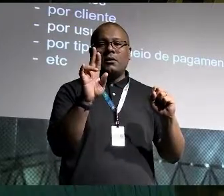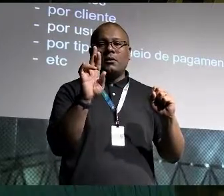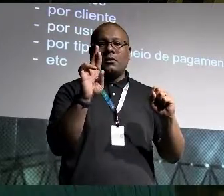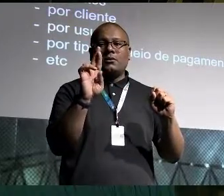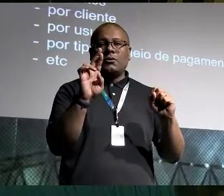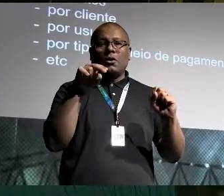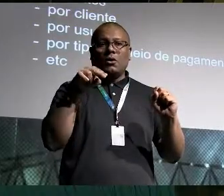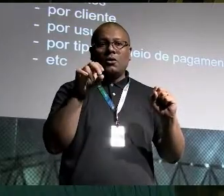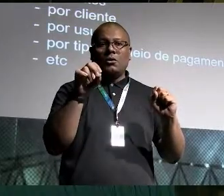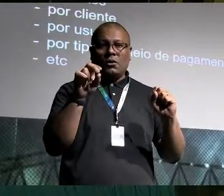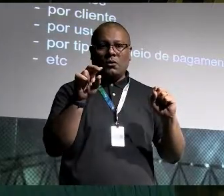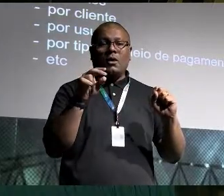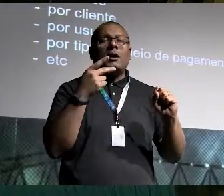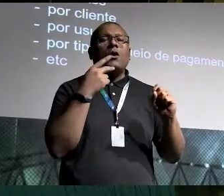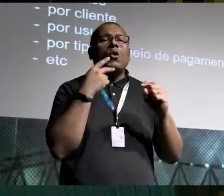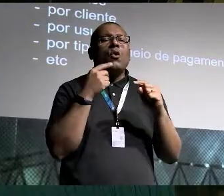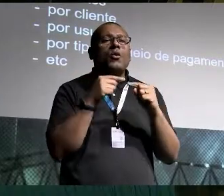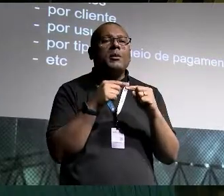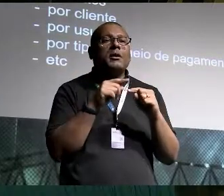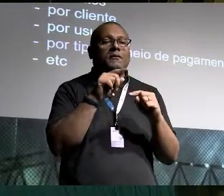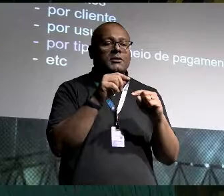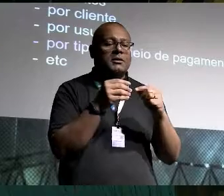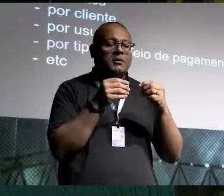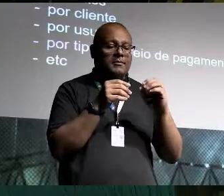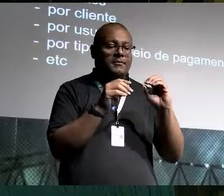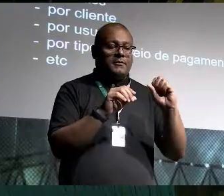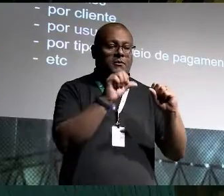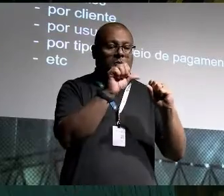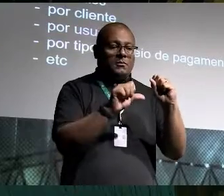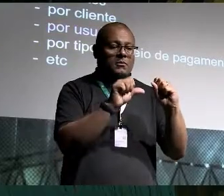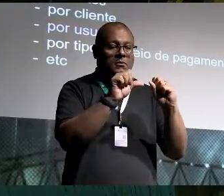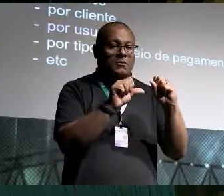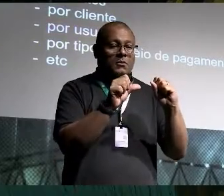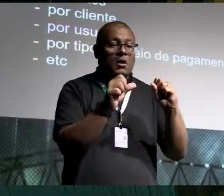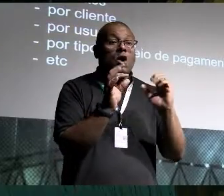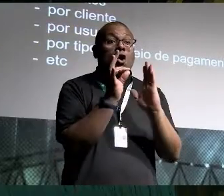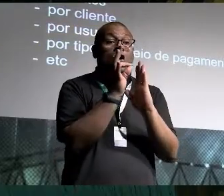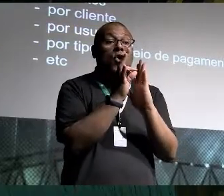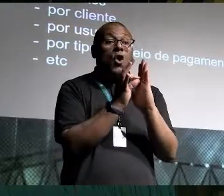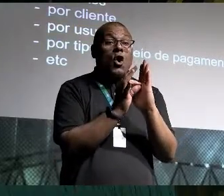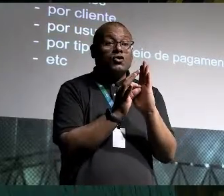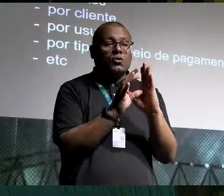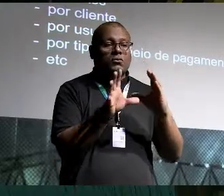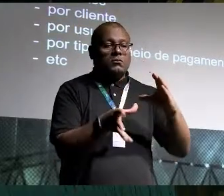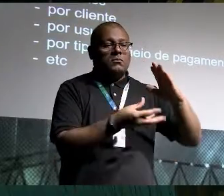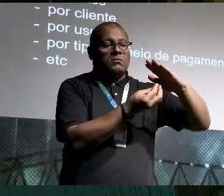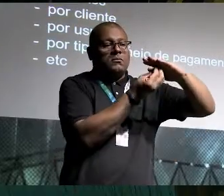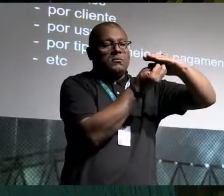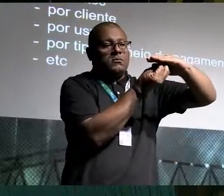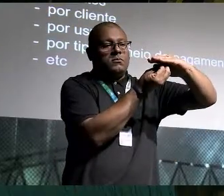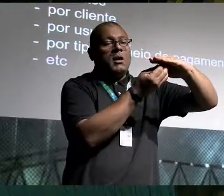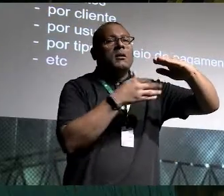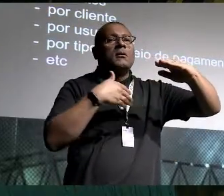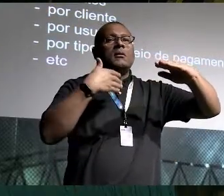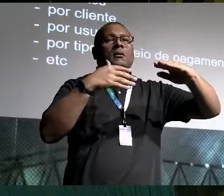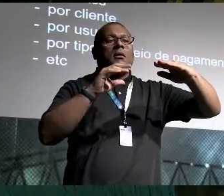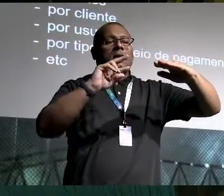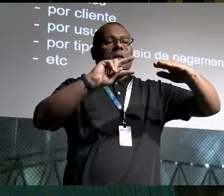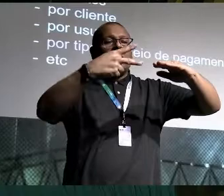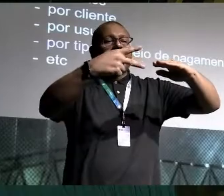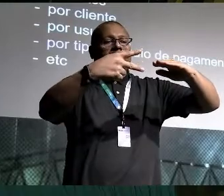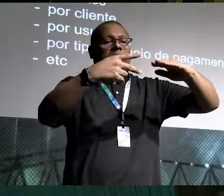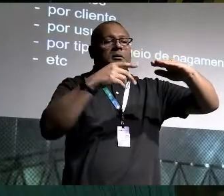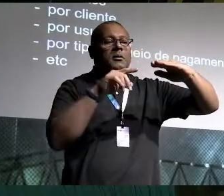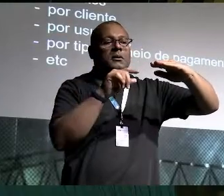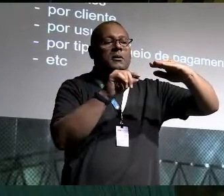desliga, para você conseguir chavear entre um código antigo e um código novo. Com o que isso acaba ajudando? Você consegue mudar esse comportamento do